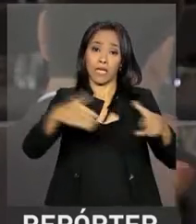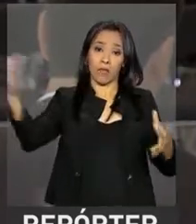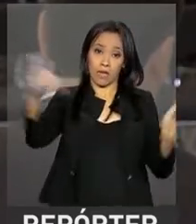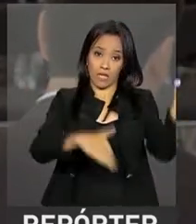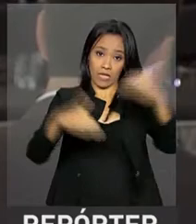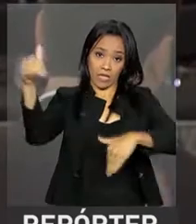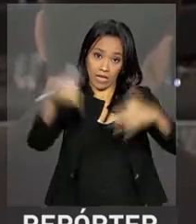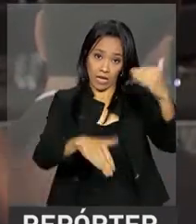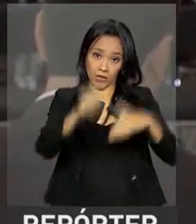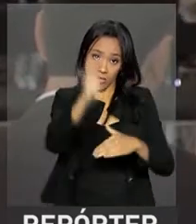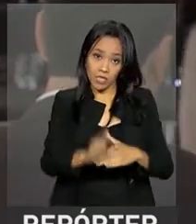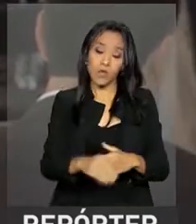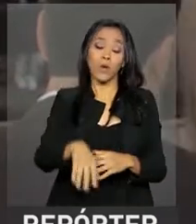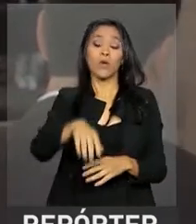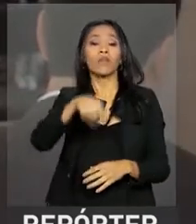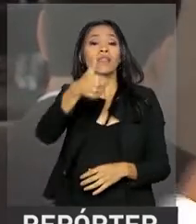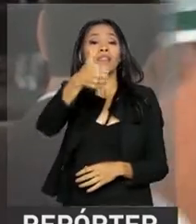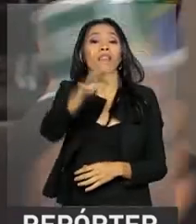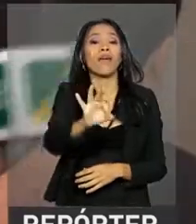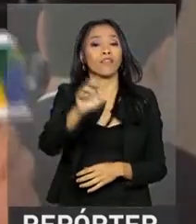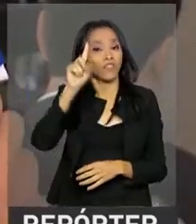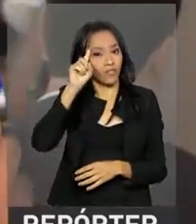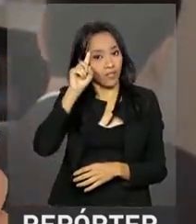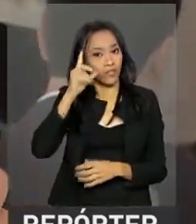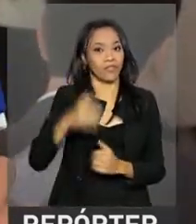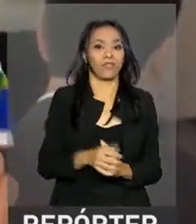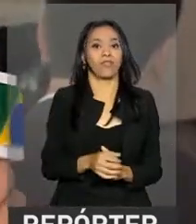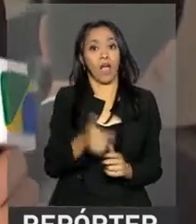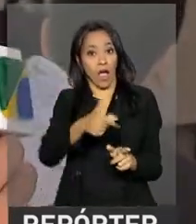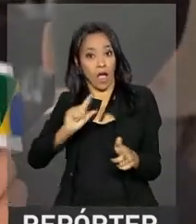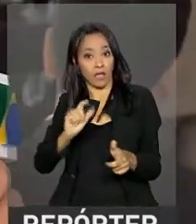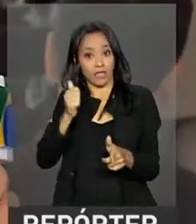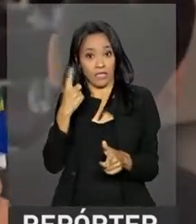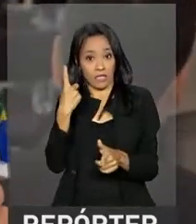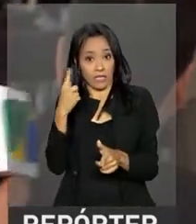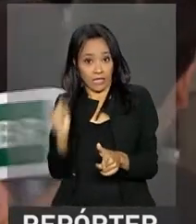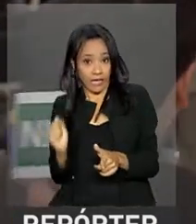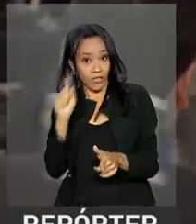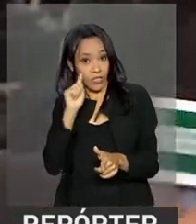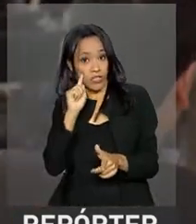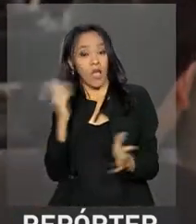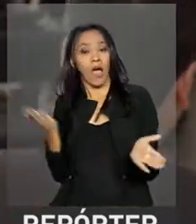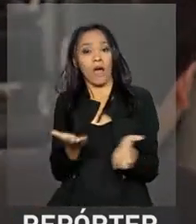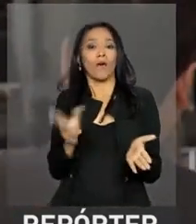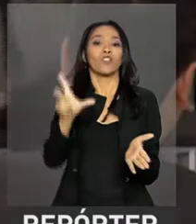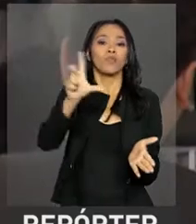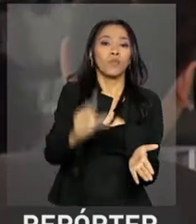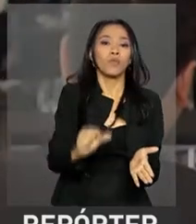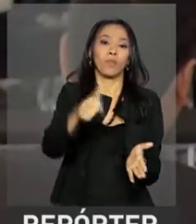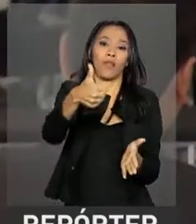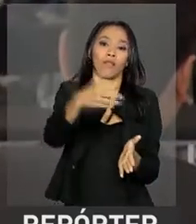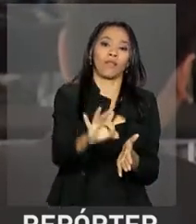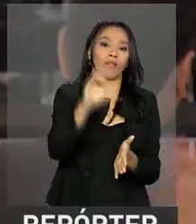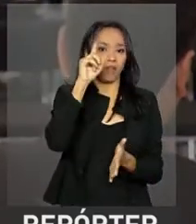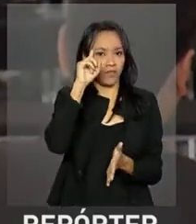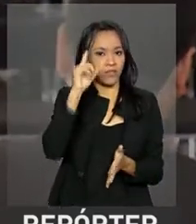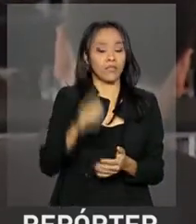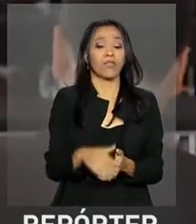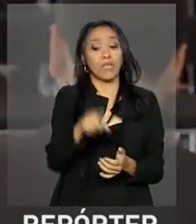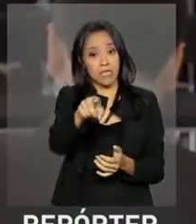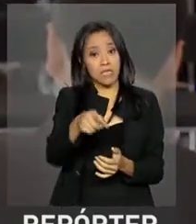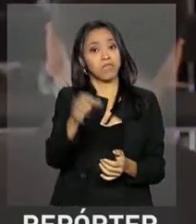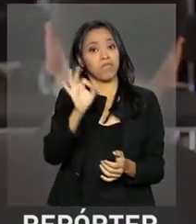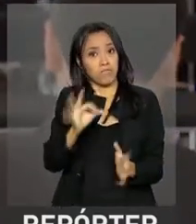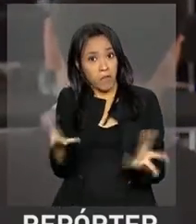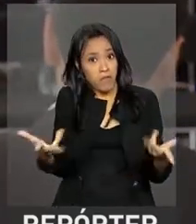de 17 para 10 dias. É uma diferença considerável que vai refletir nos custos. Sem dúvidas, maior